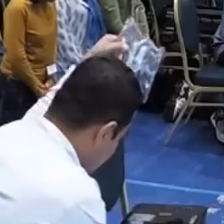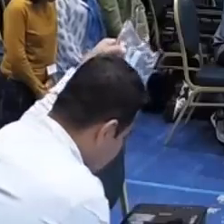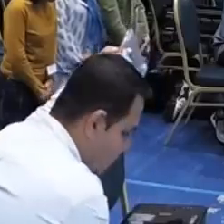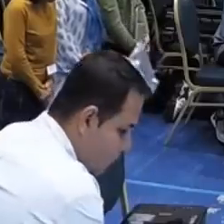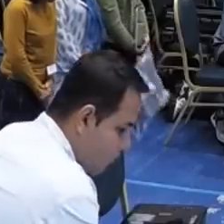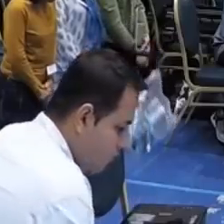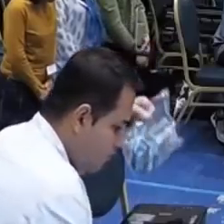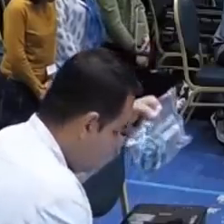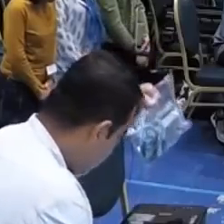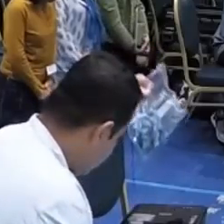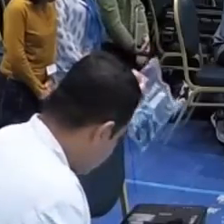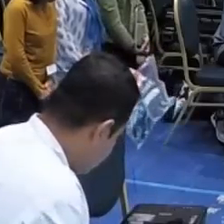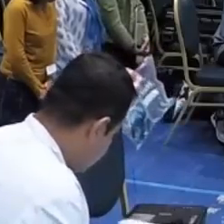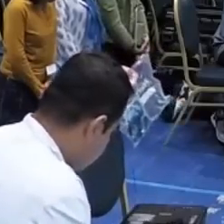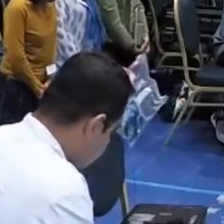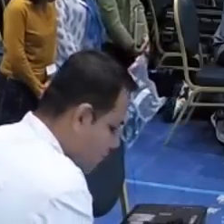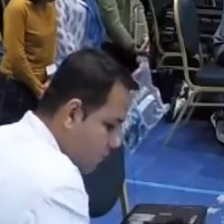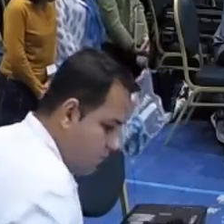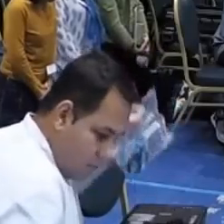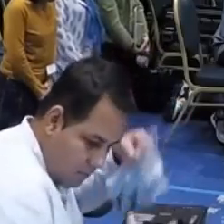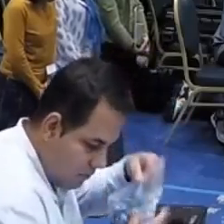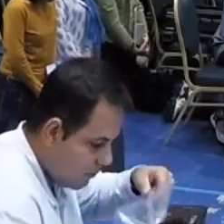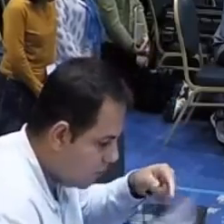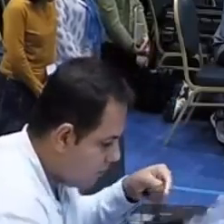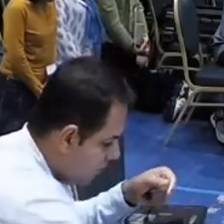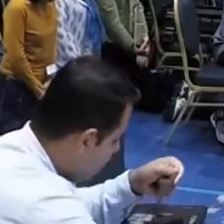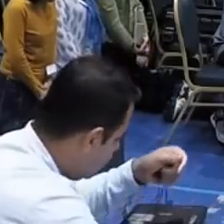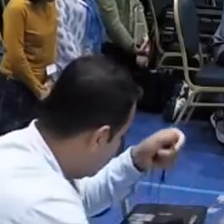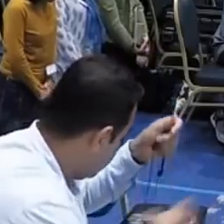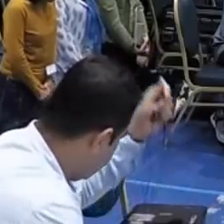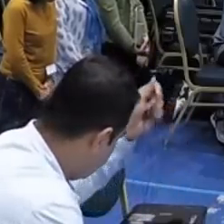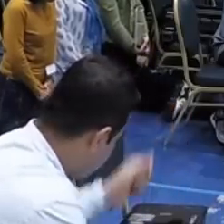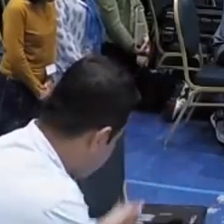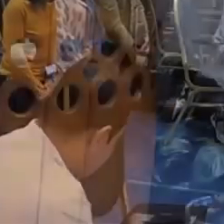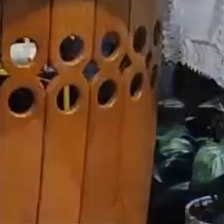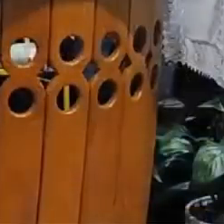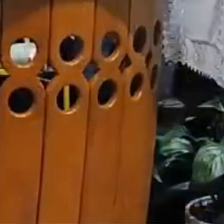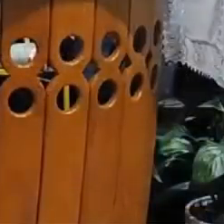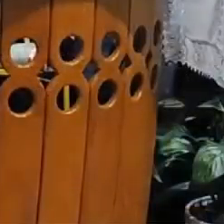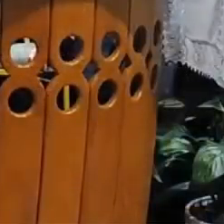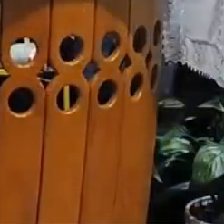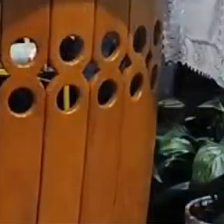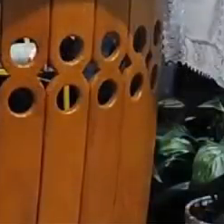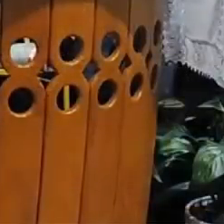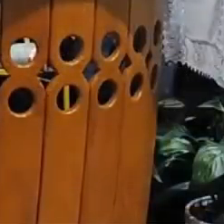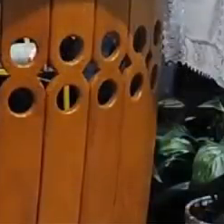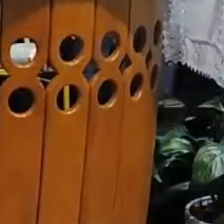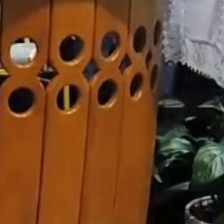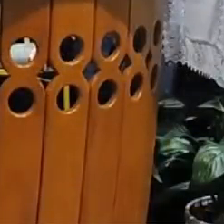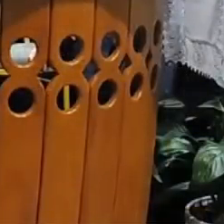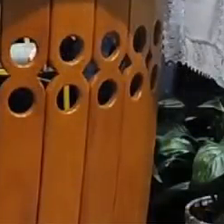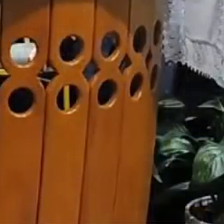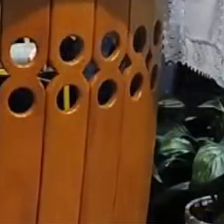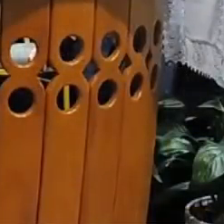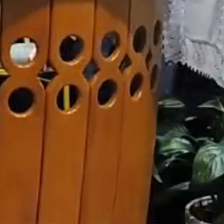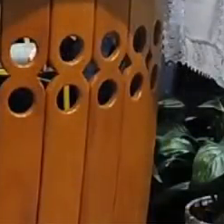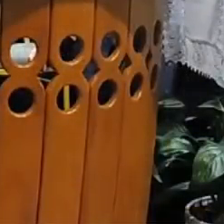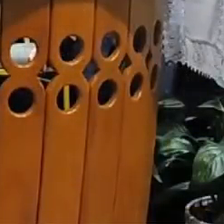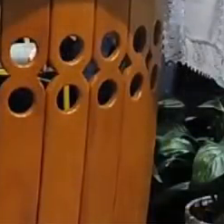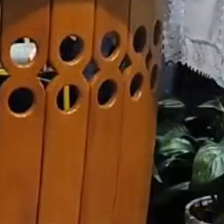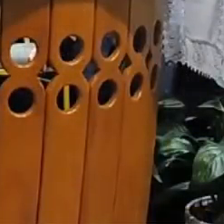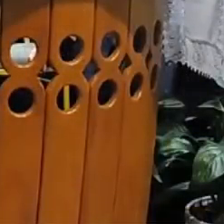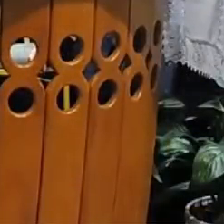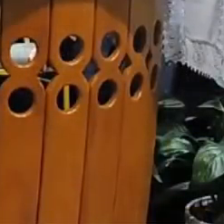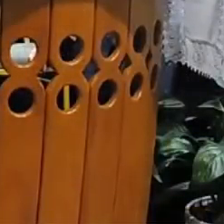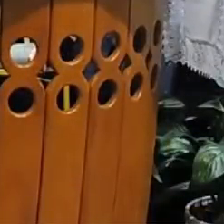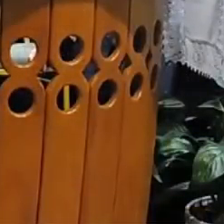falha, transgressão. We confess to you our failure, our transgression. Pedindo perdão pelo poder que é no sangue de